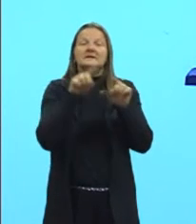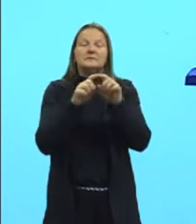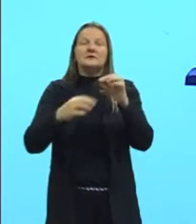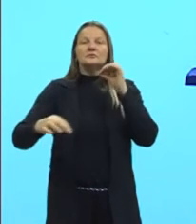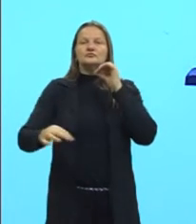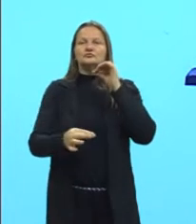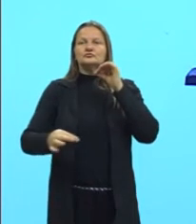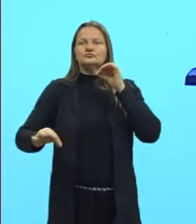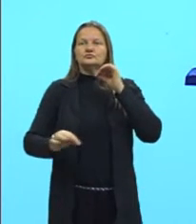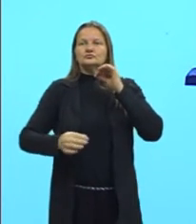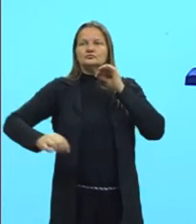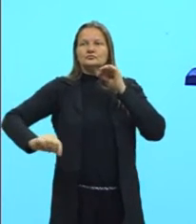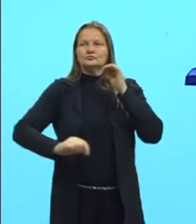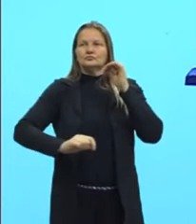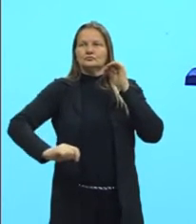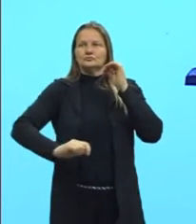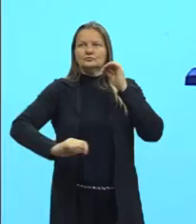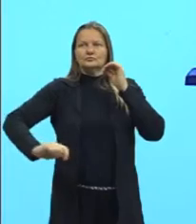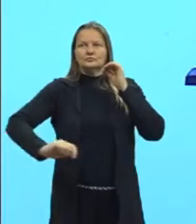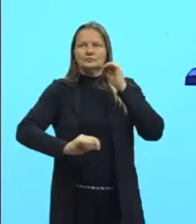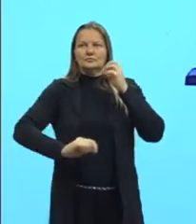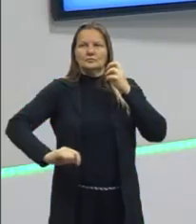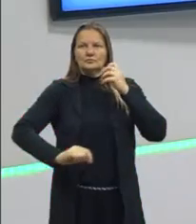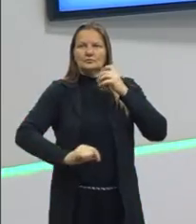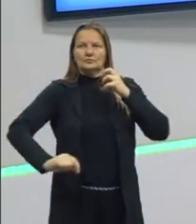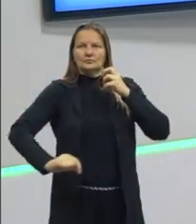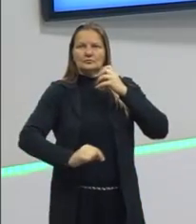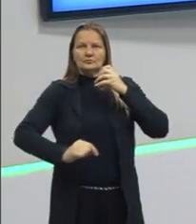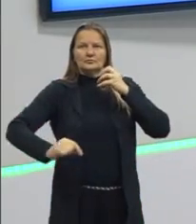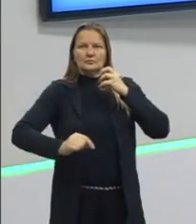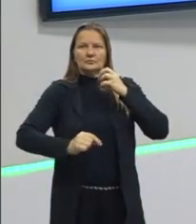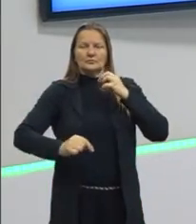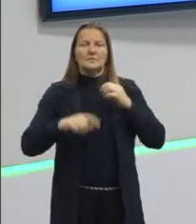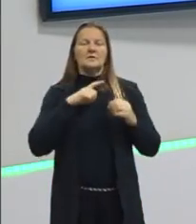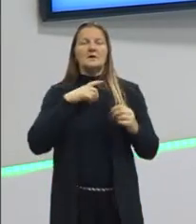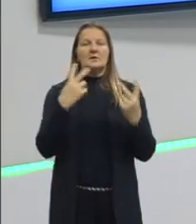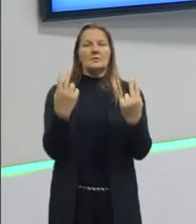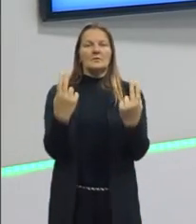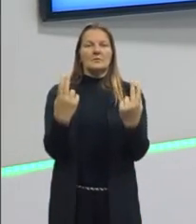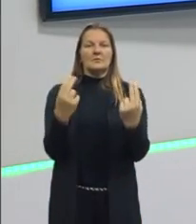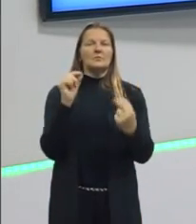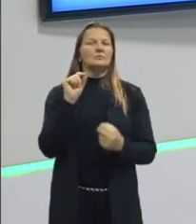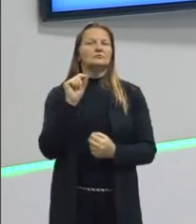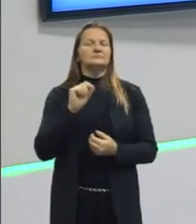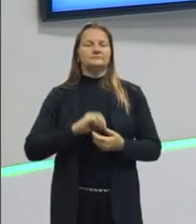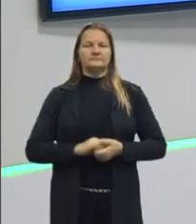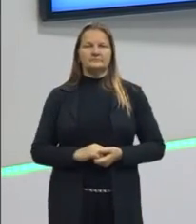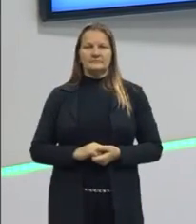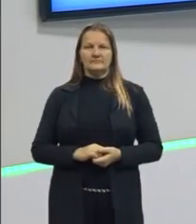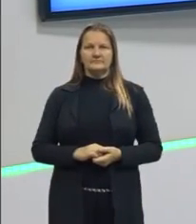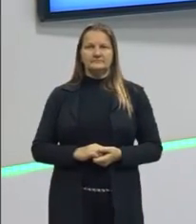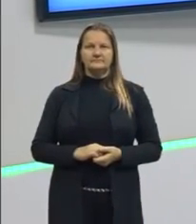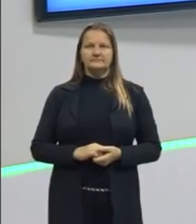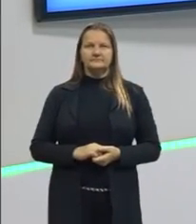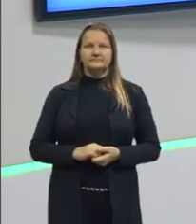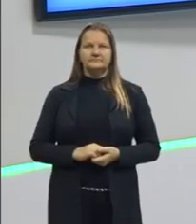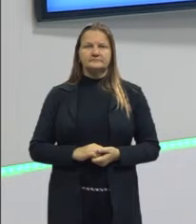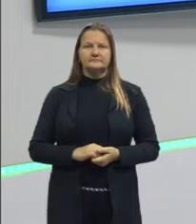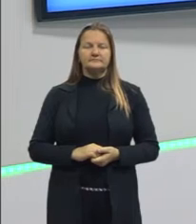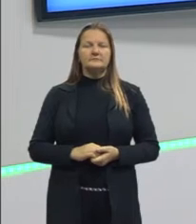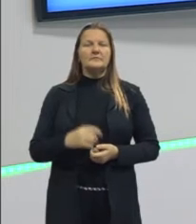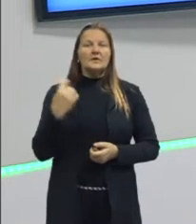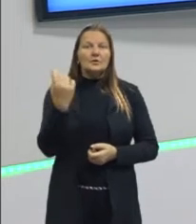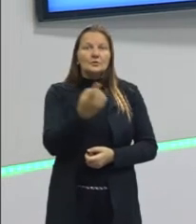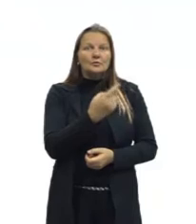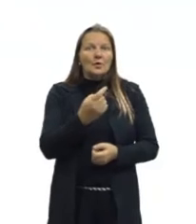tá esses dois movimentos o que que será que eles têm em comum bom então a gente já